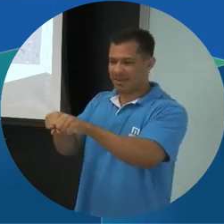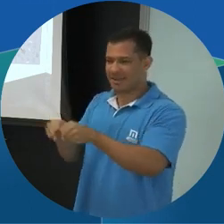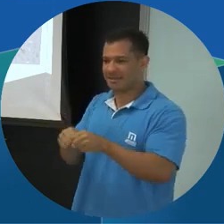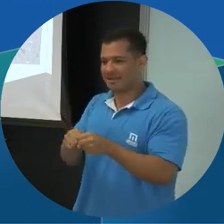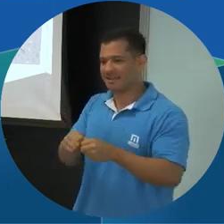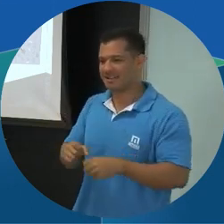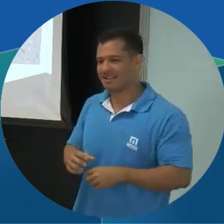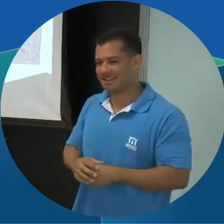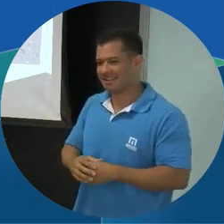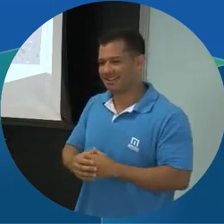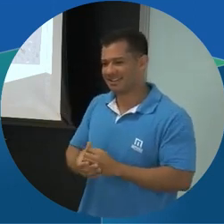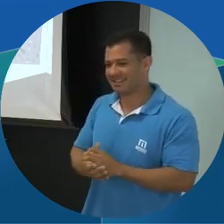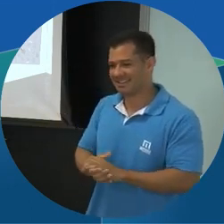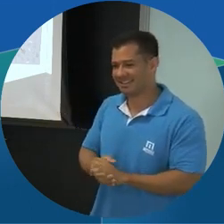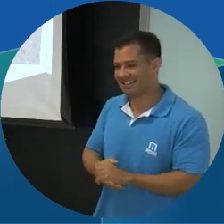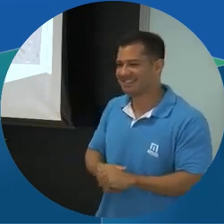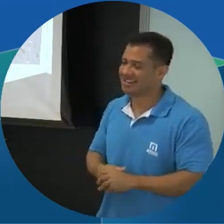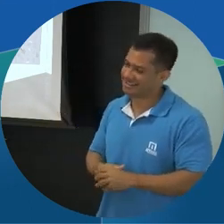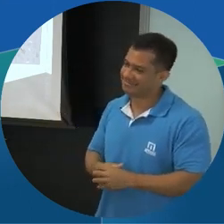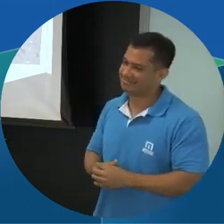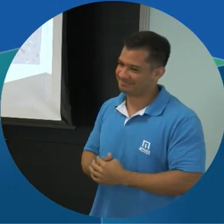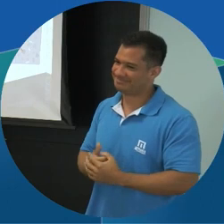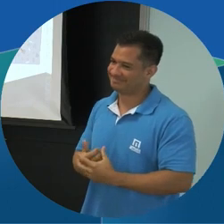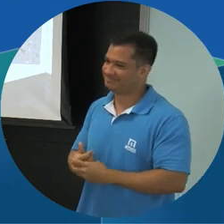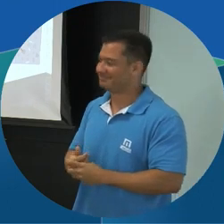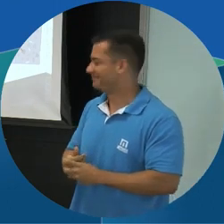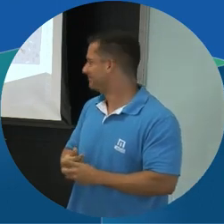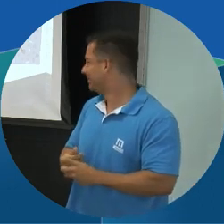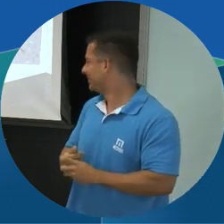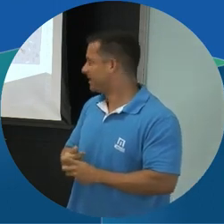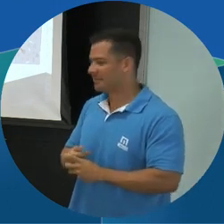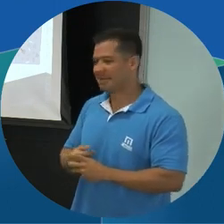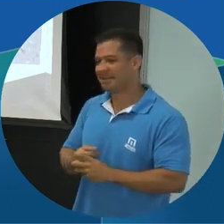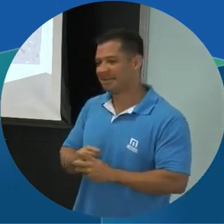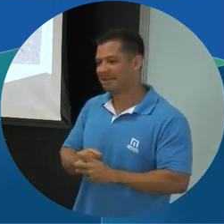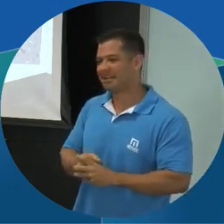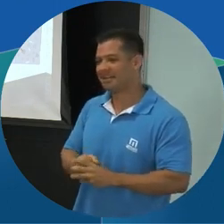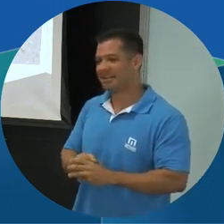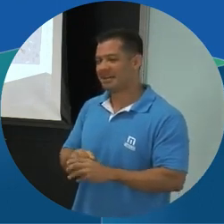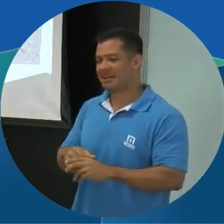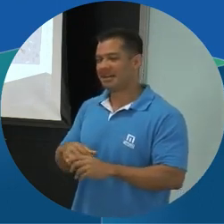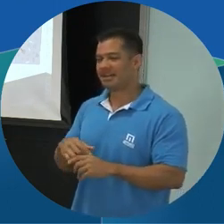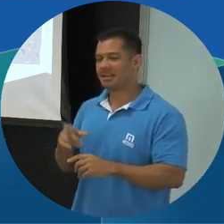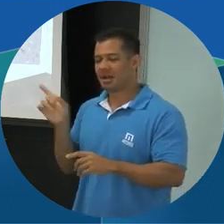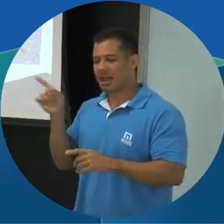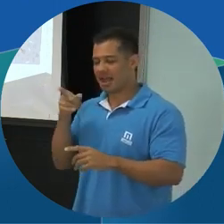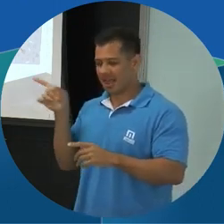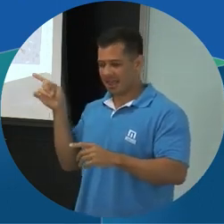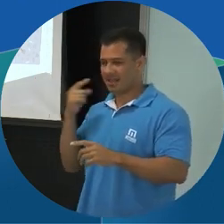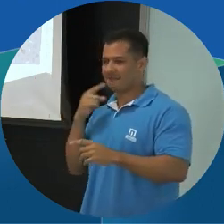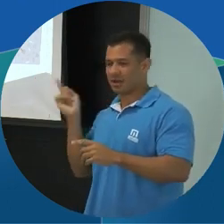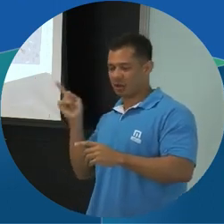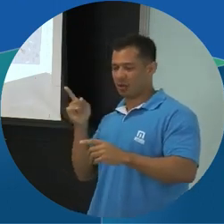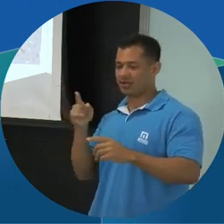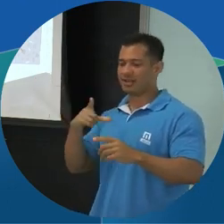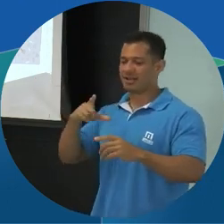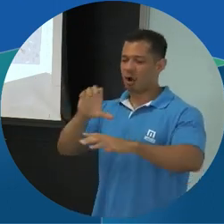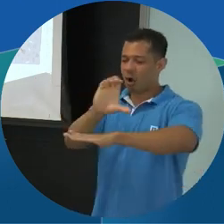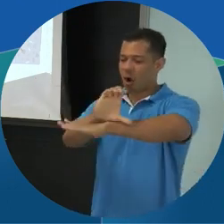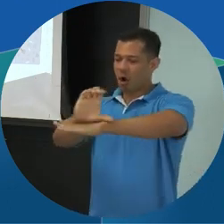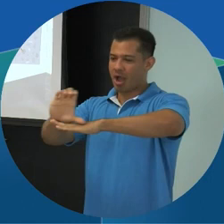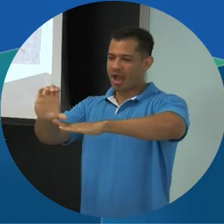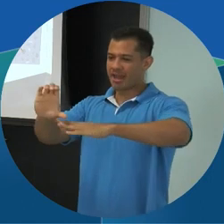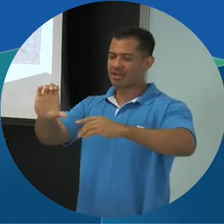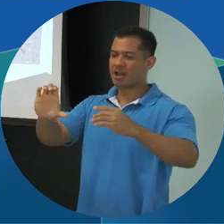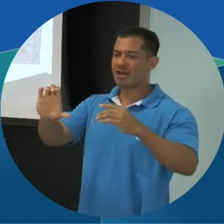em contato com a superfície e ela vai fazer uma penetração pelas microfissuras que existem no concreto. Tá?